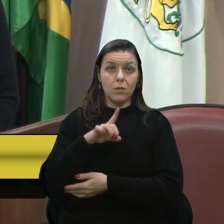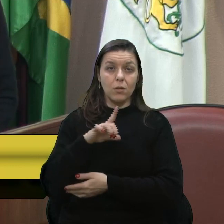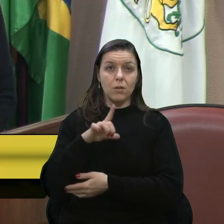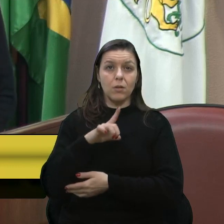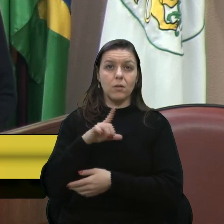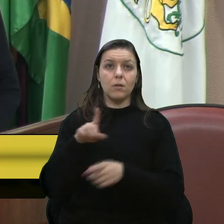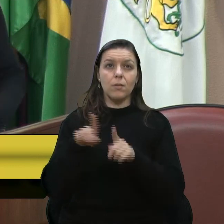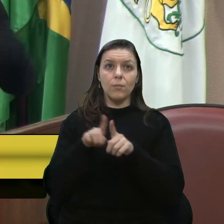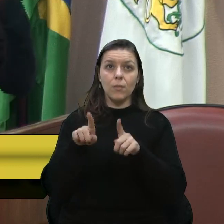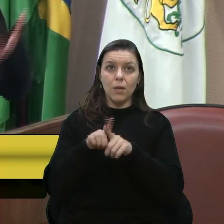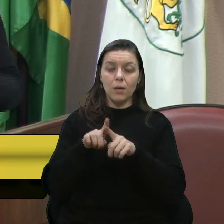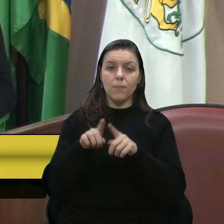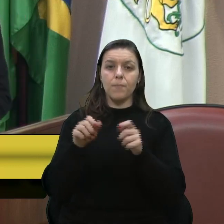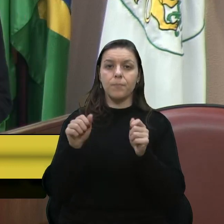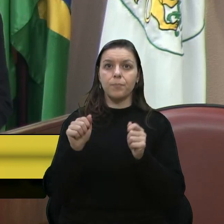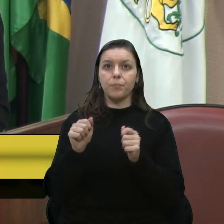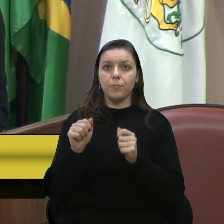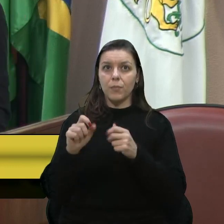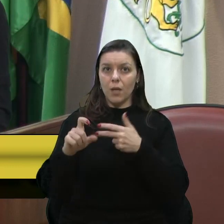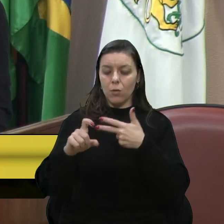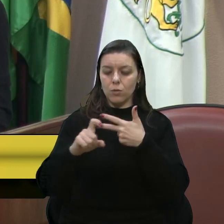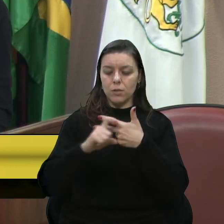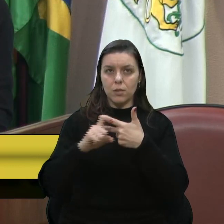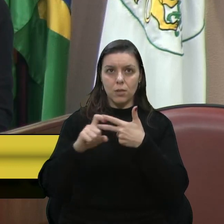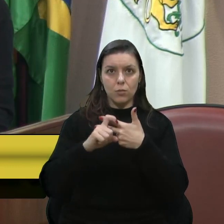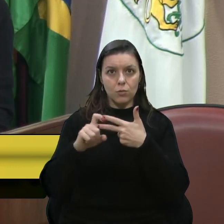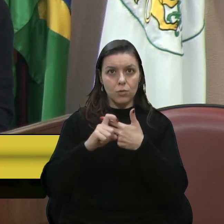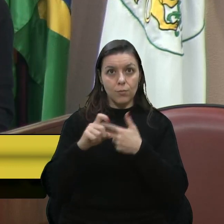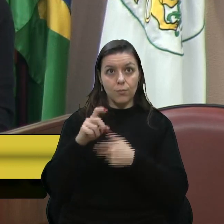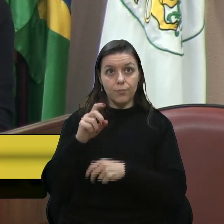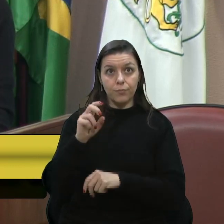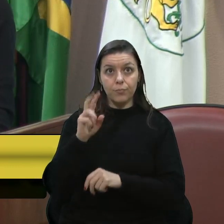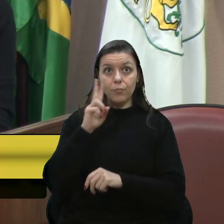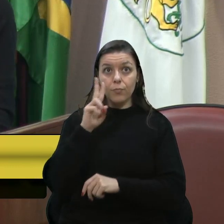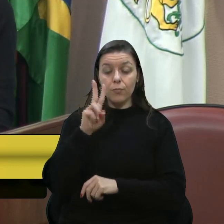com o executivo, para que a gente possa ver o